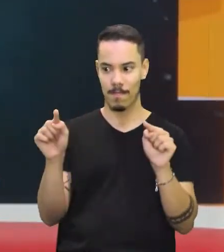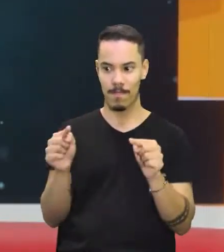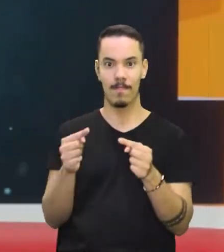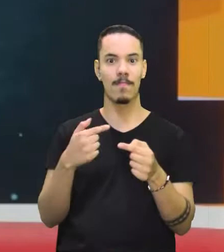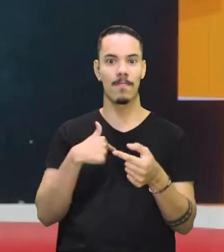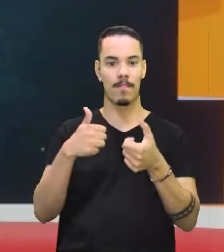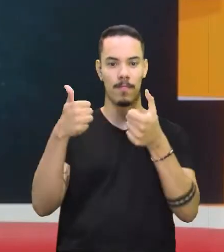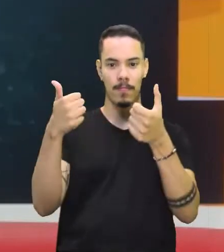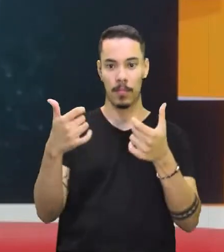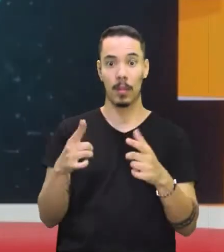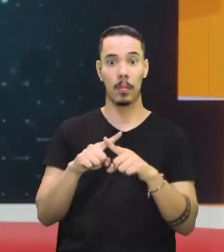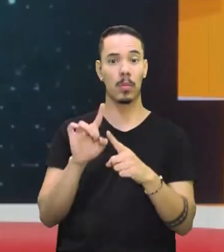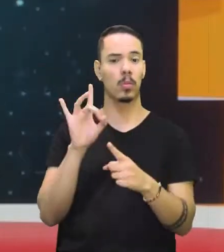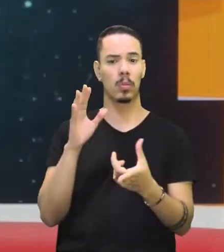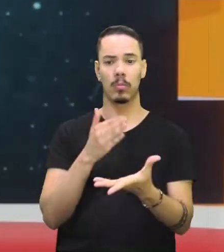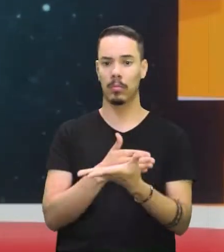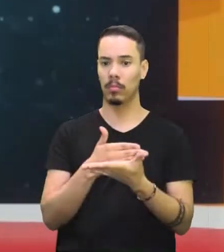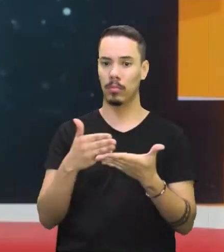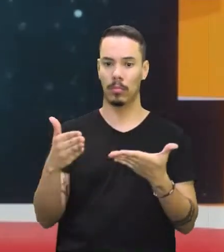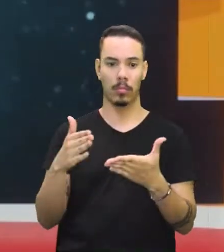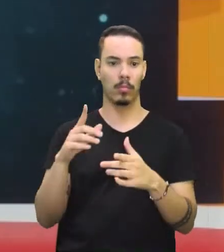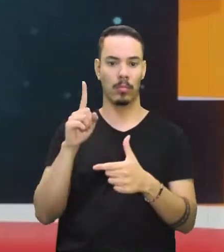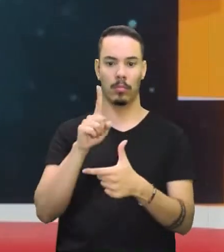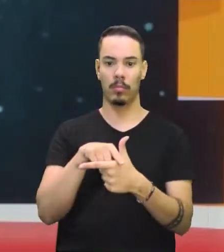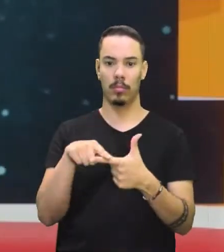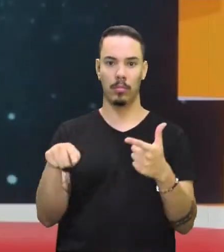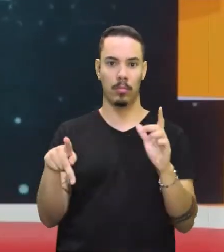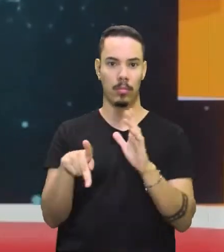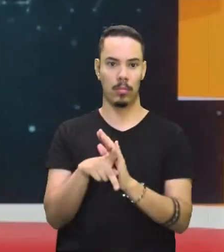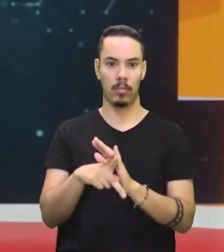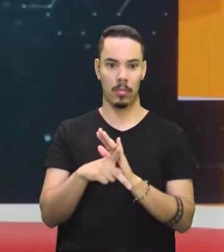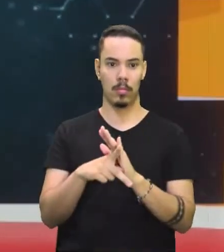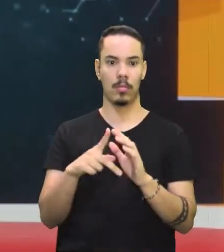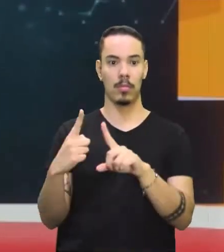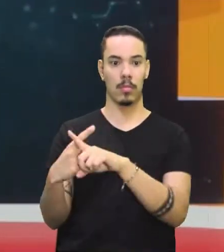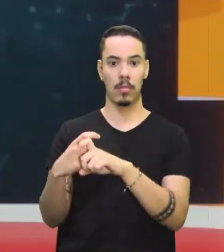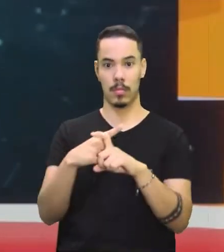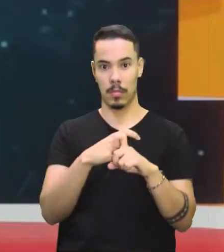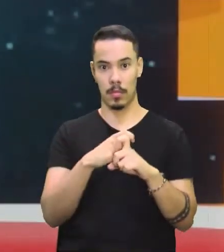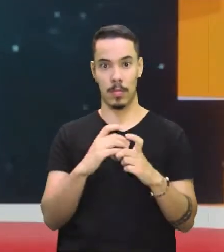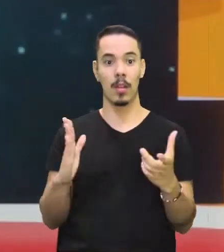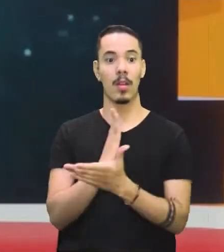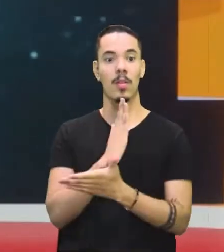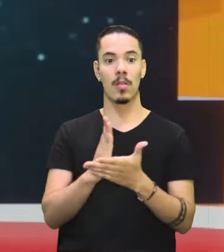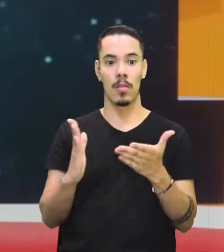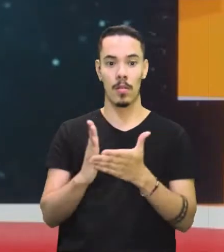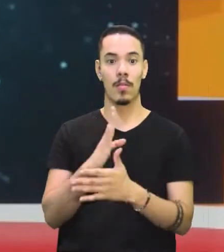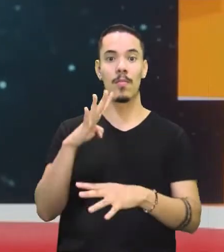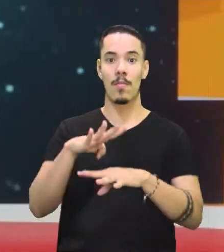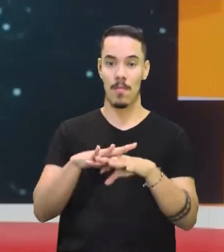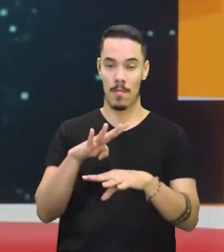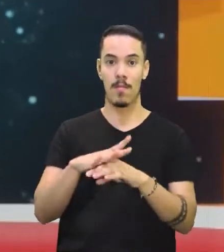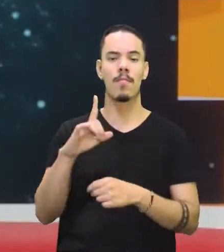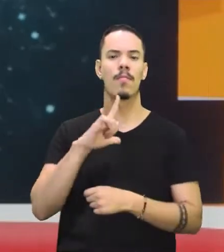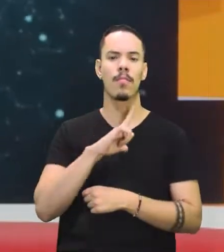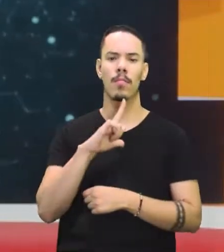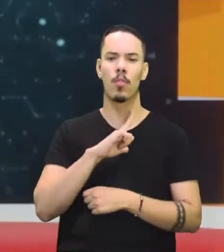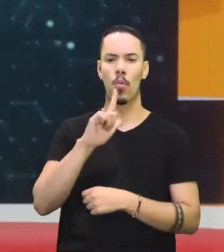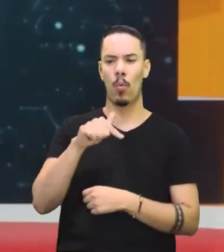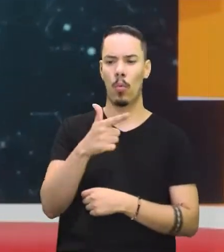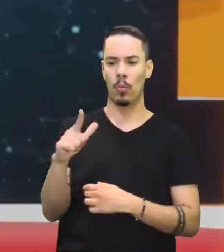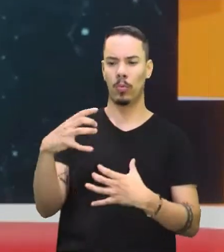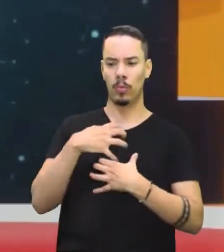foi o começo da divisão de polinômios. E aí, alguns matemáticos... Tem outro jeitinho, tem.